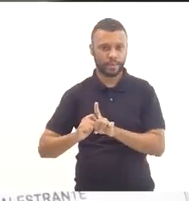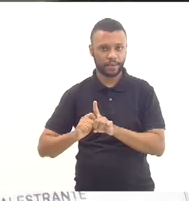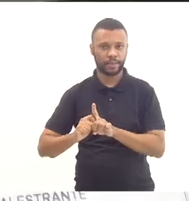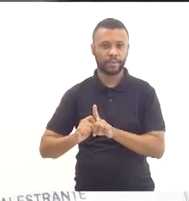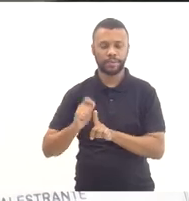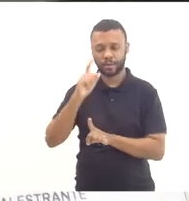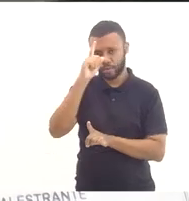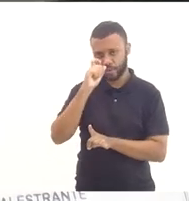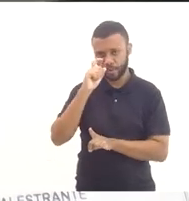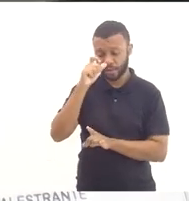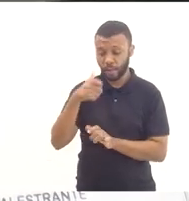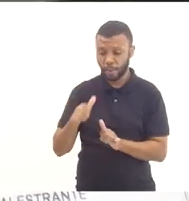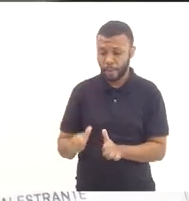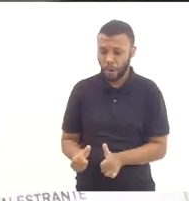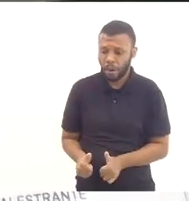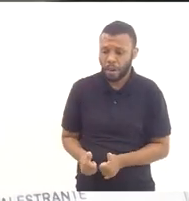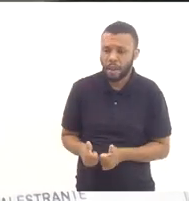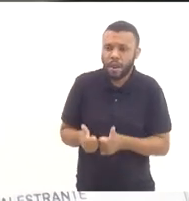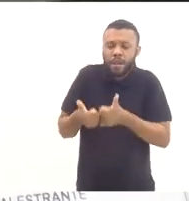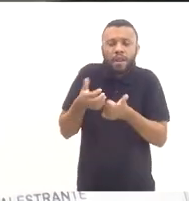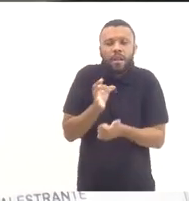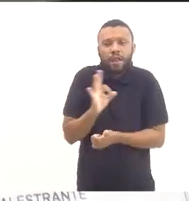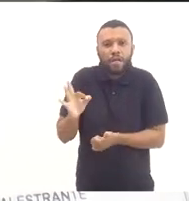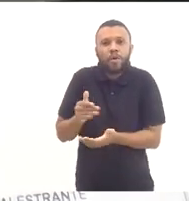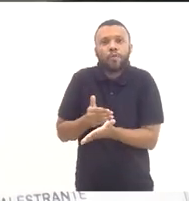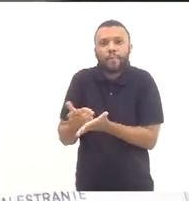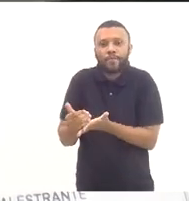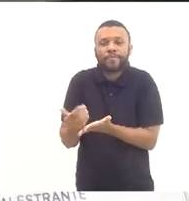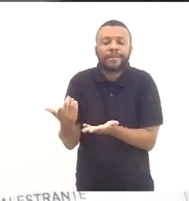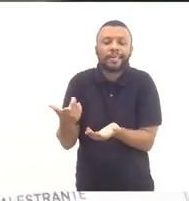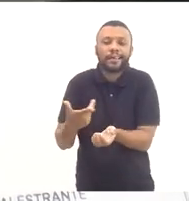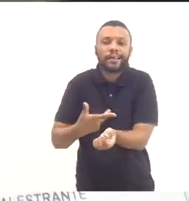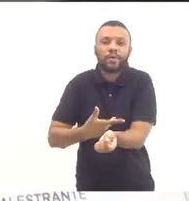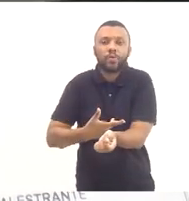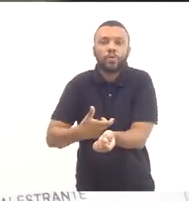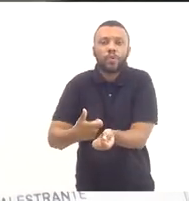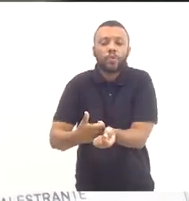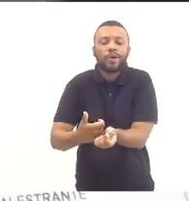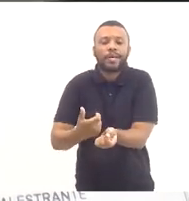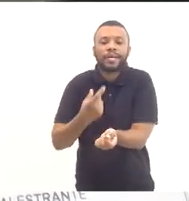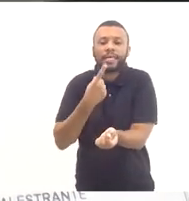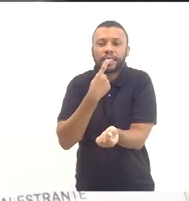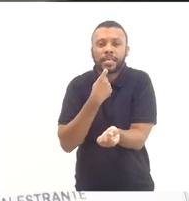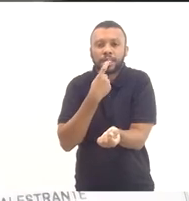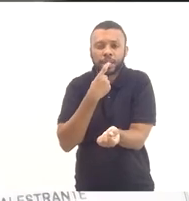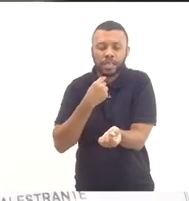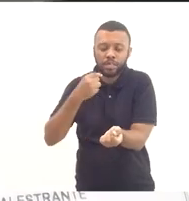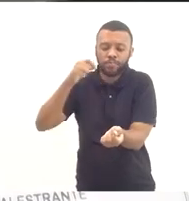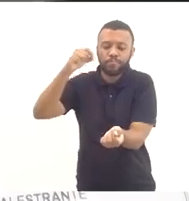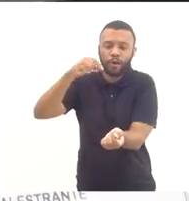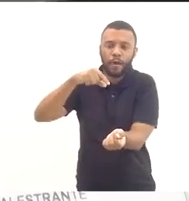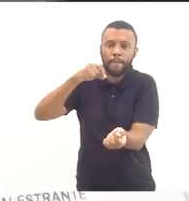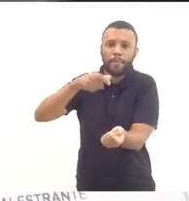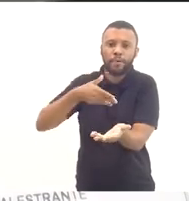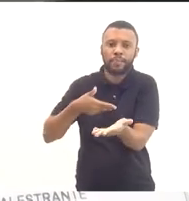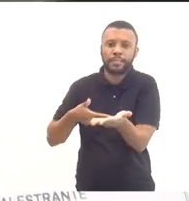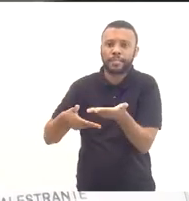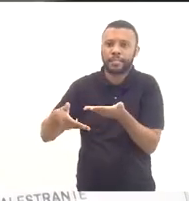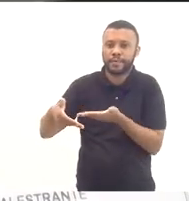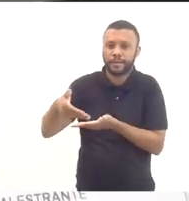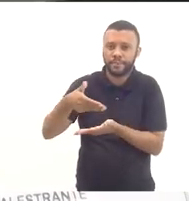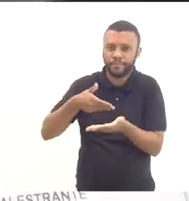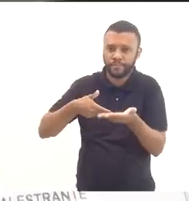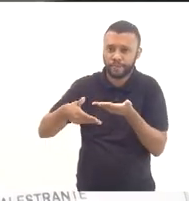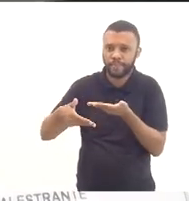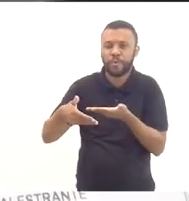ele não melhorava ele começou a precisa fazer transfusão de sangue ele tinha Hipoglicemia o tempo todo isso no primeiro mês de internação daqui a pouco começou aparecer